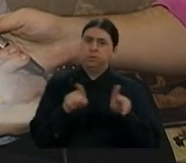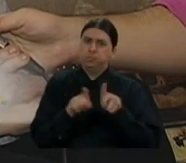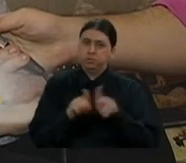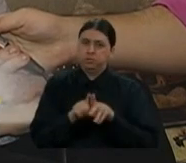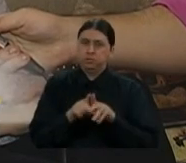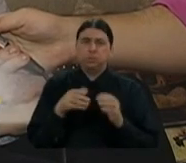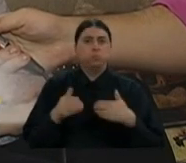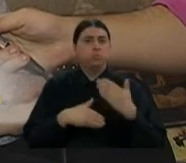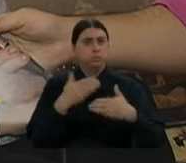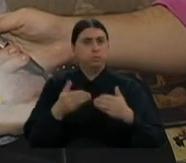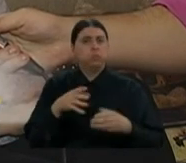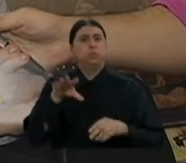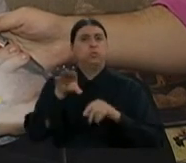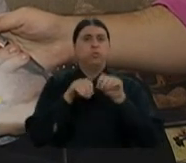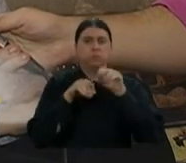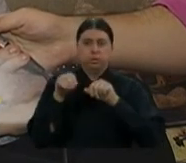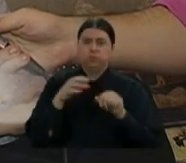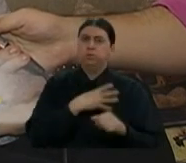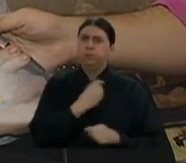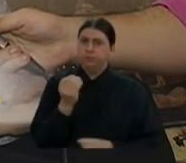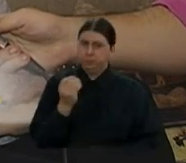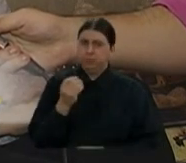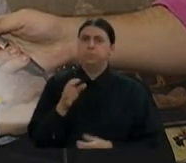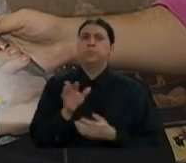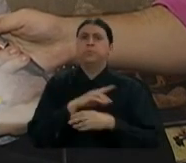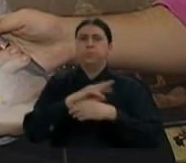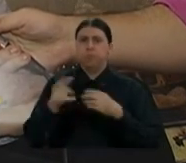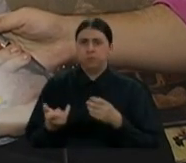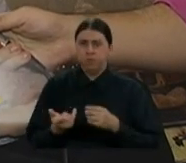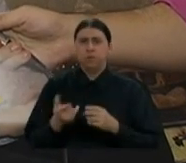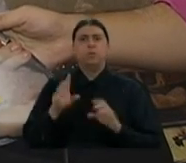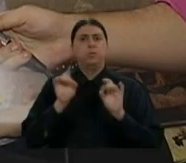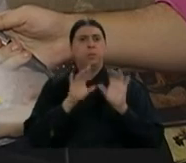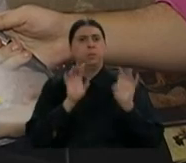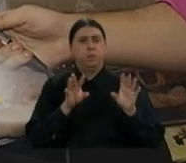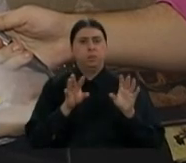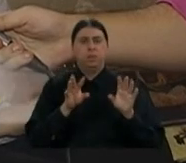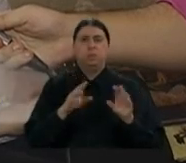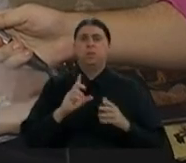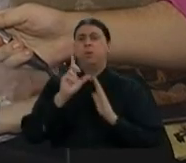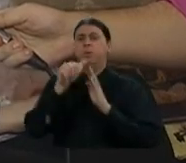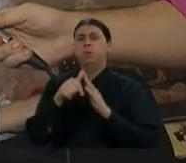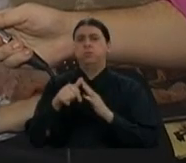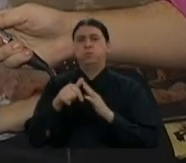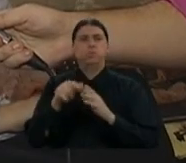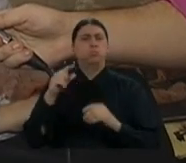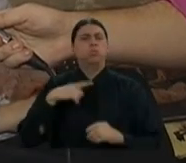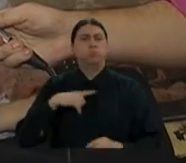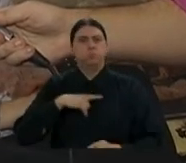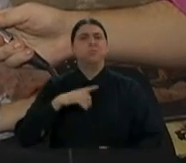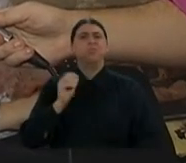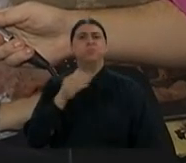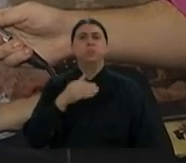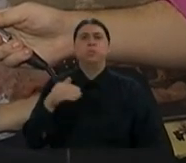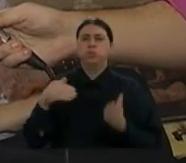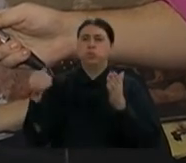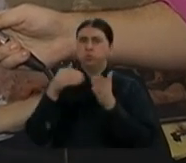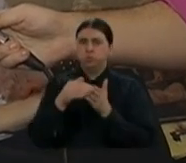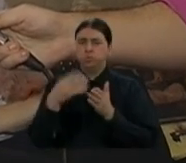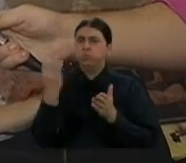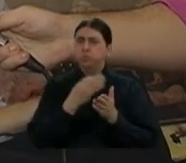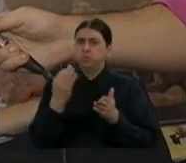filho não é isso foi o principal o resto vem depois e e na verdade é